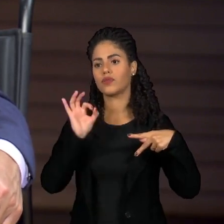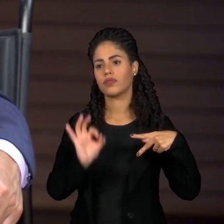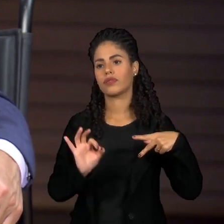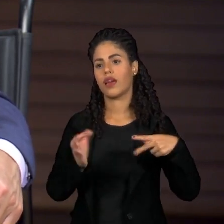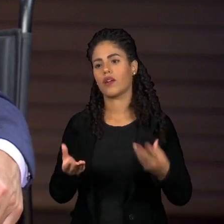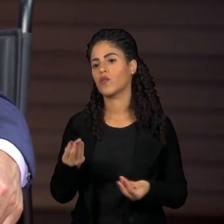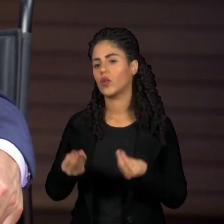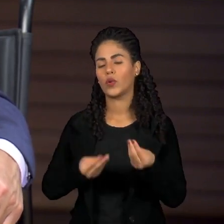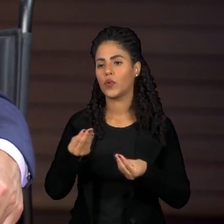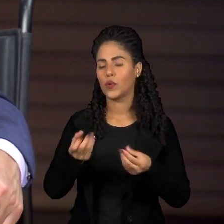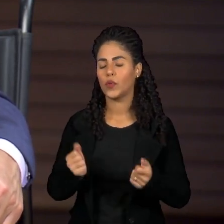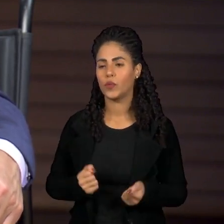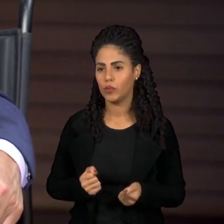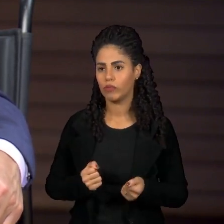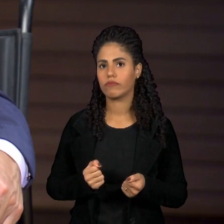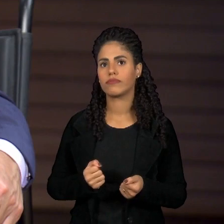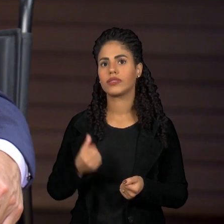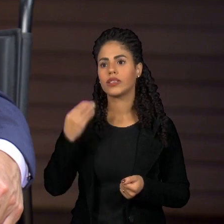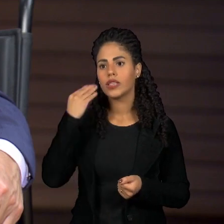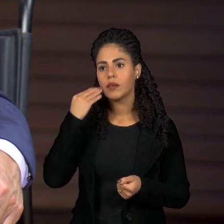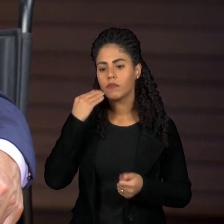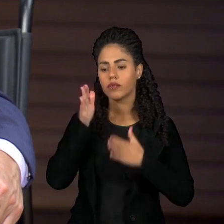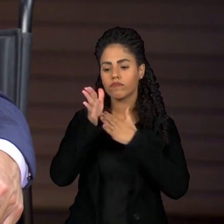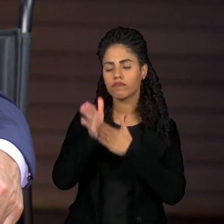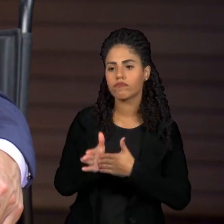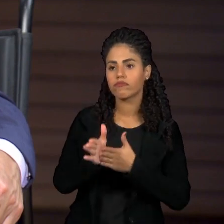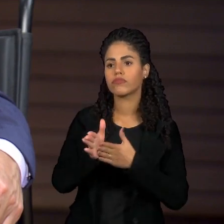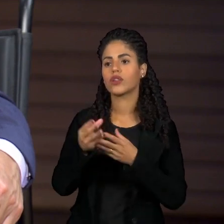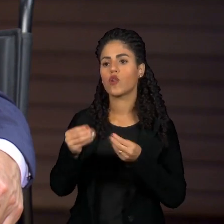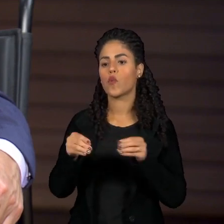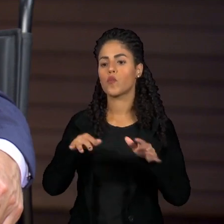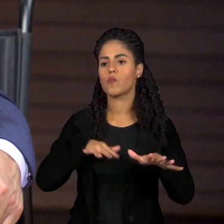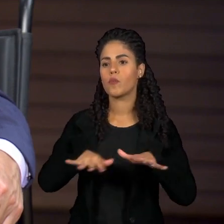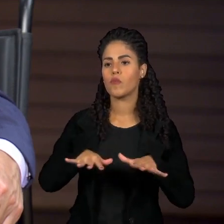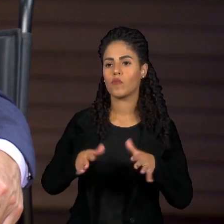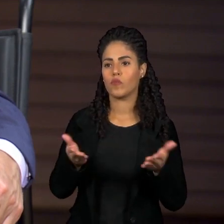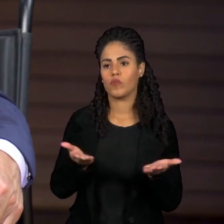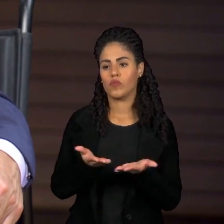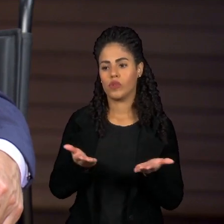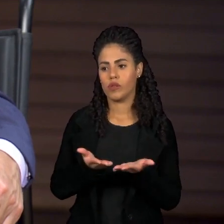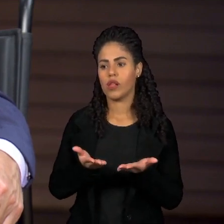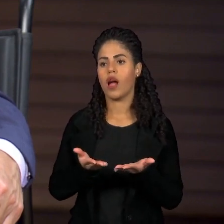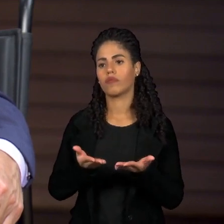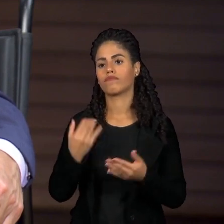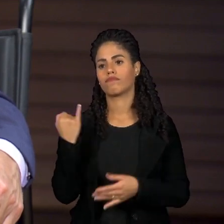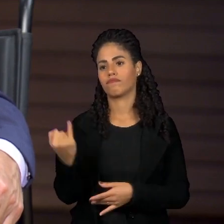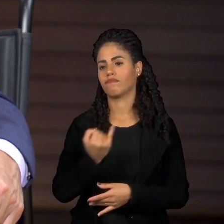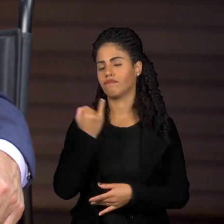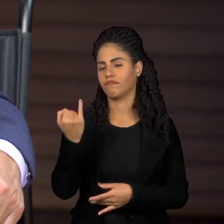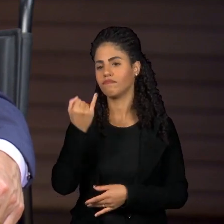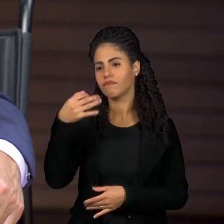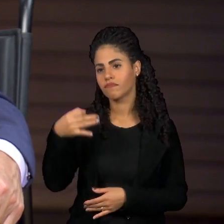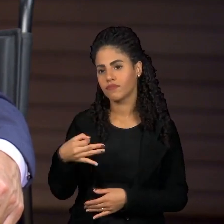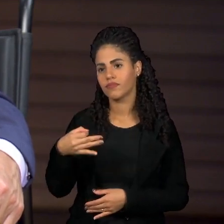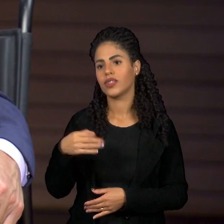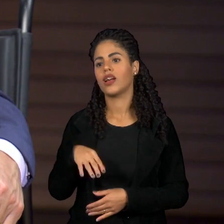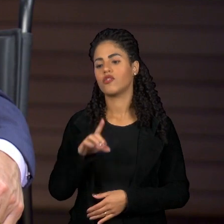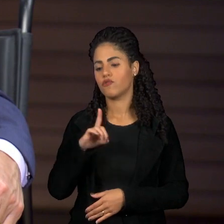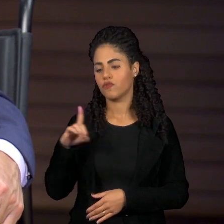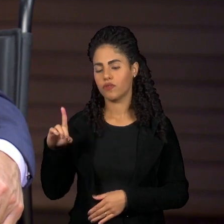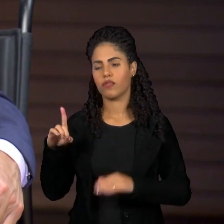semipresidencialismo seria, talvez, assim, a linha de chegada desse movimento, que é fundamentalmente um movimento de